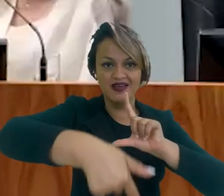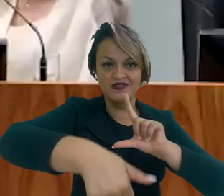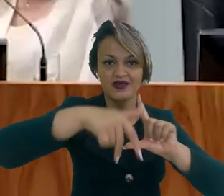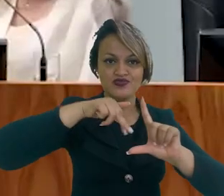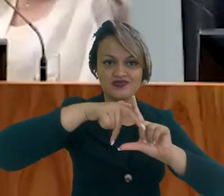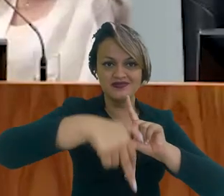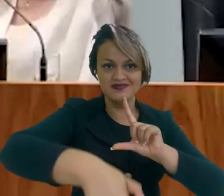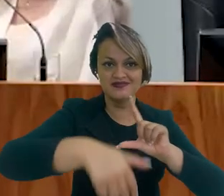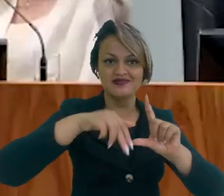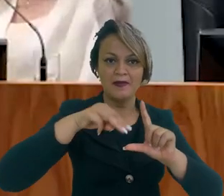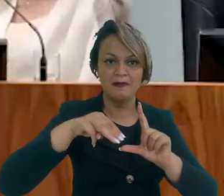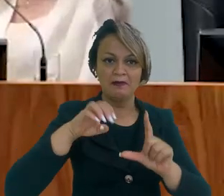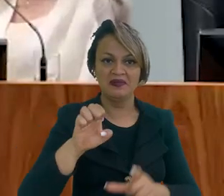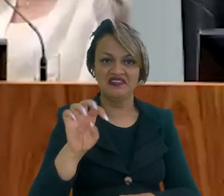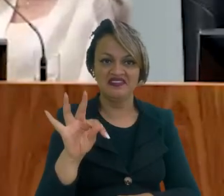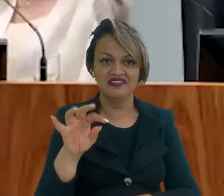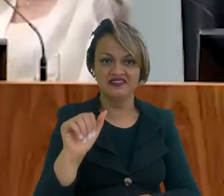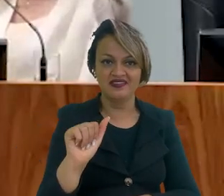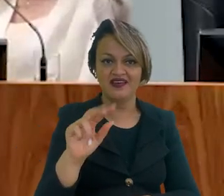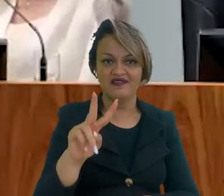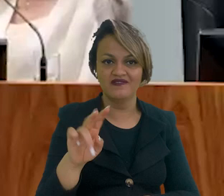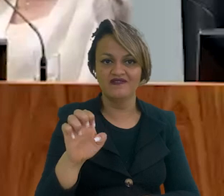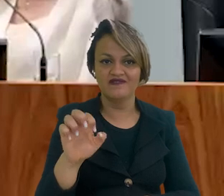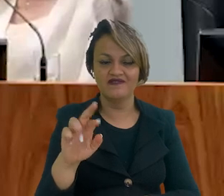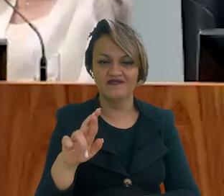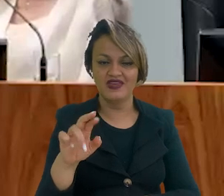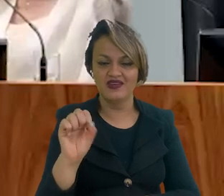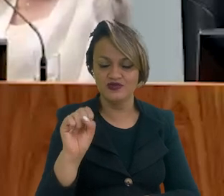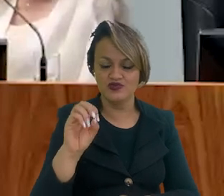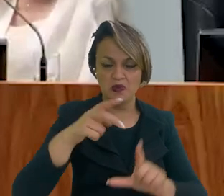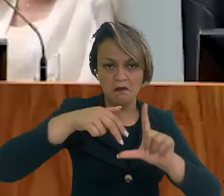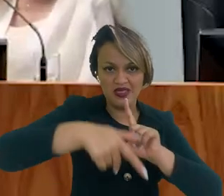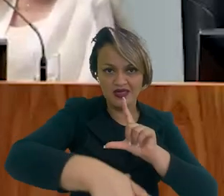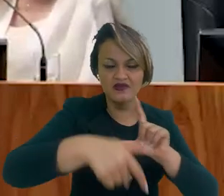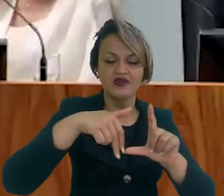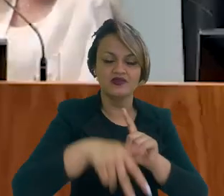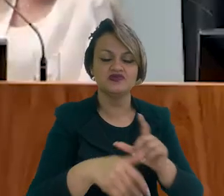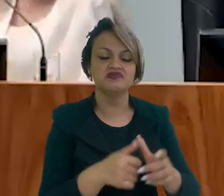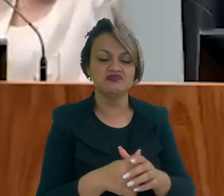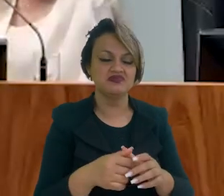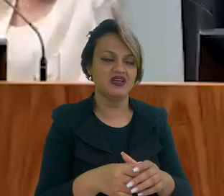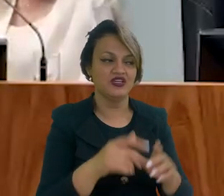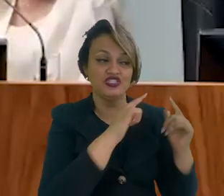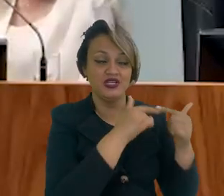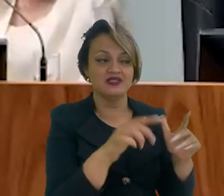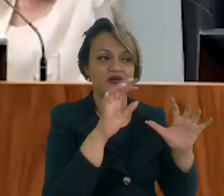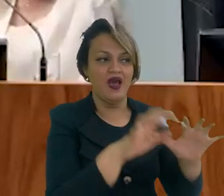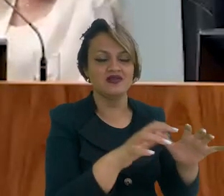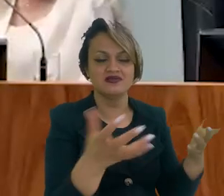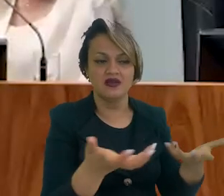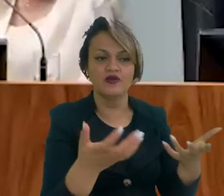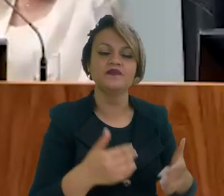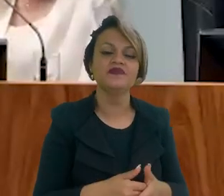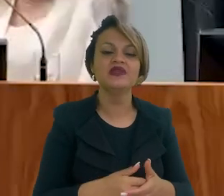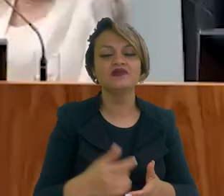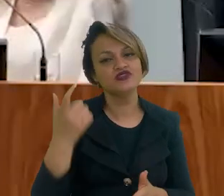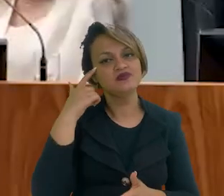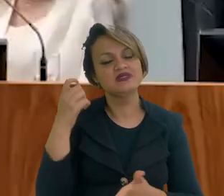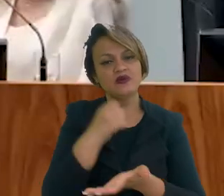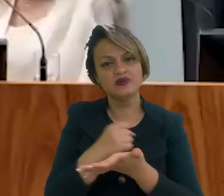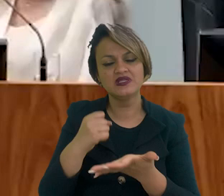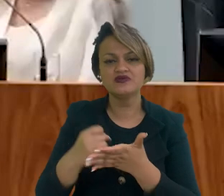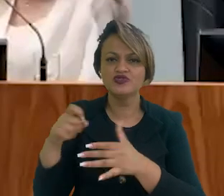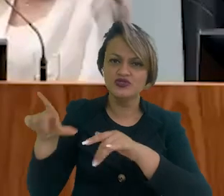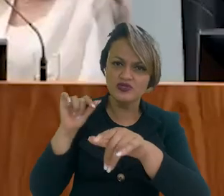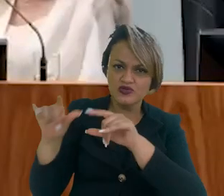nascerem na era da internet né eles nascem mais no metaverso do que aqui né assim não sei mas assim mas porque se a gente na